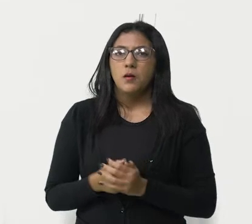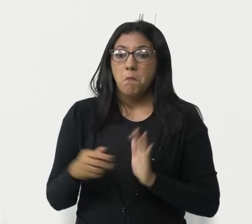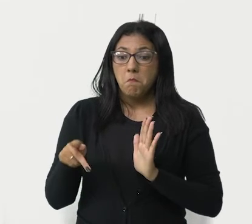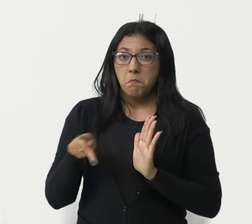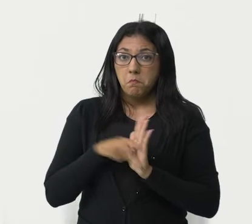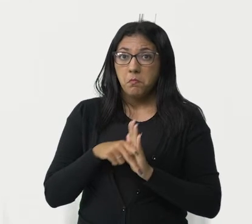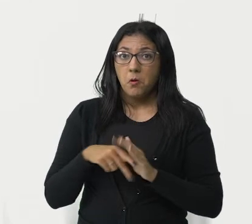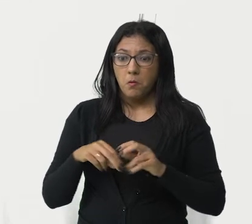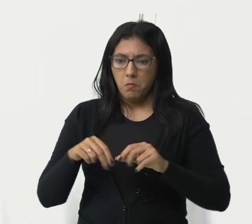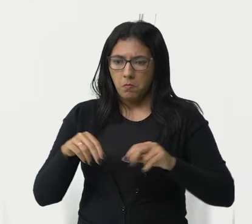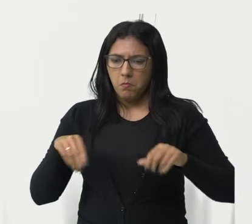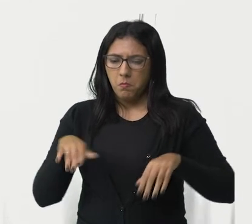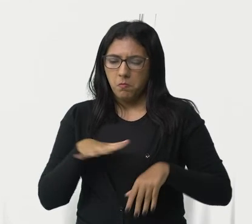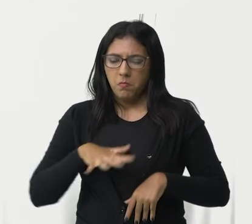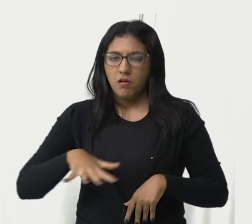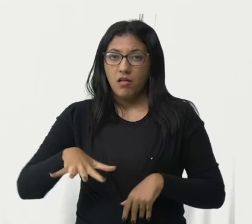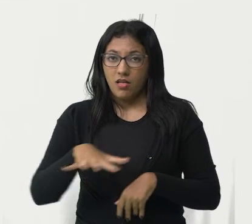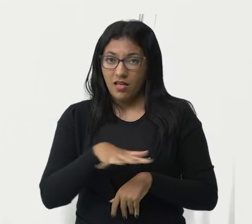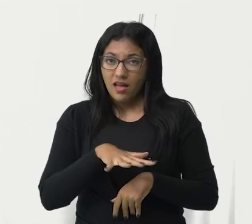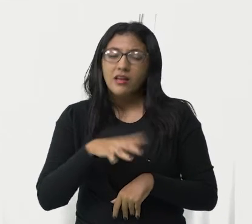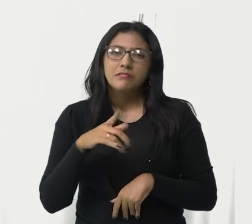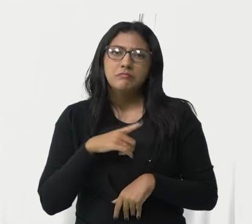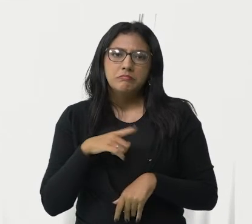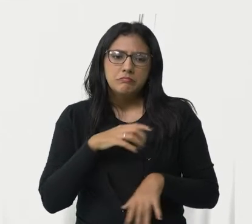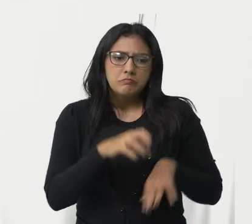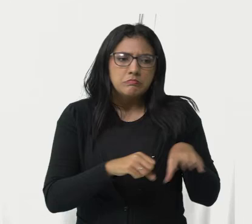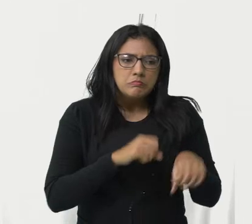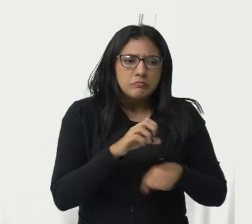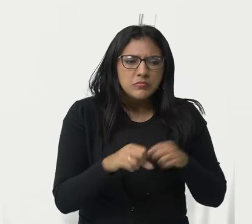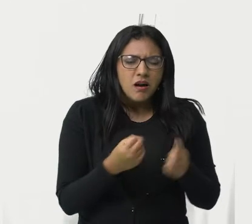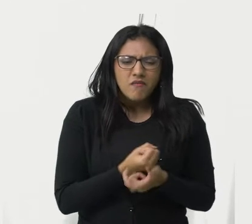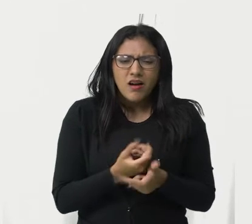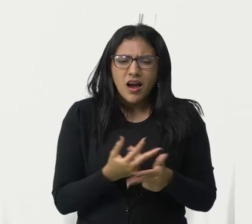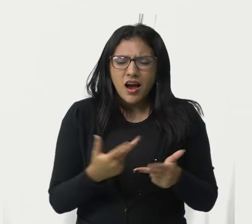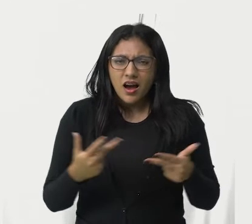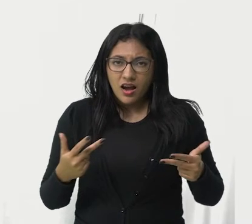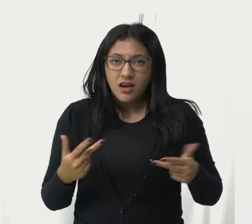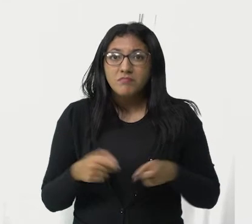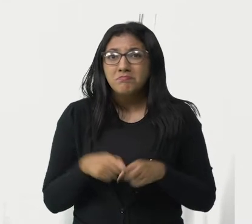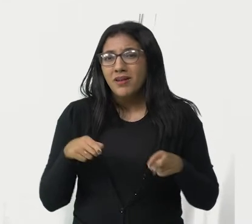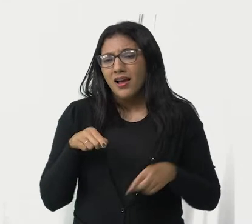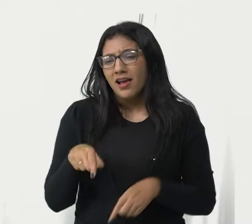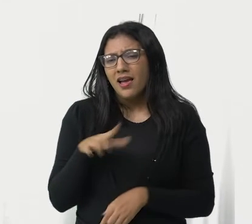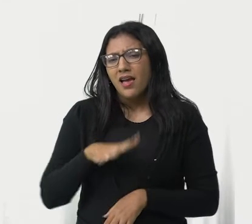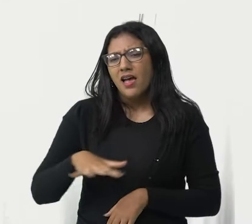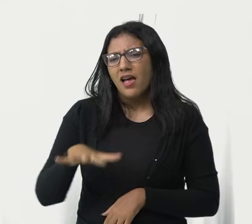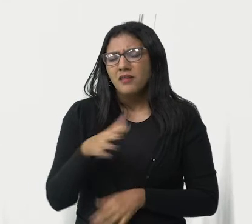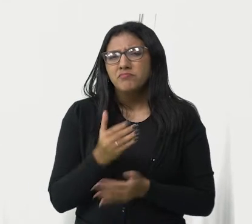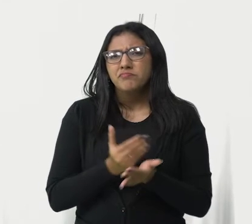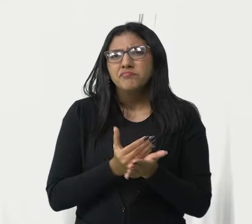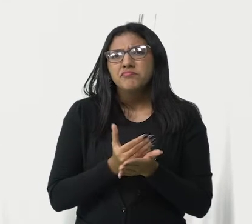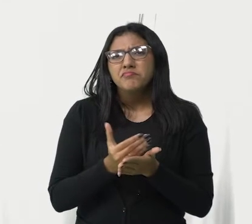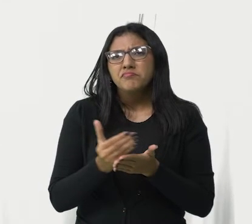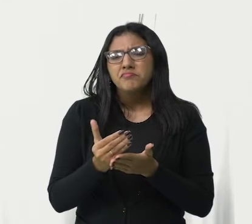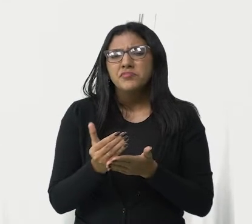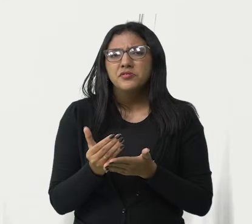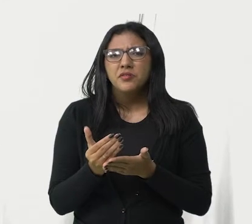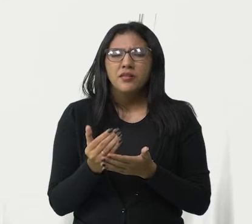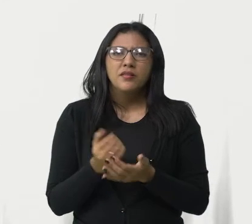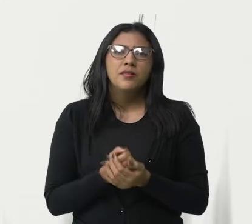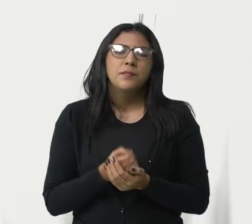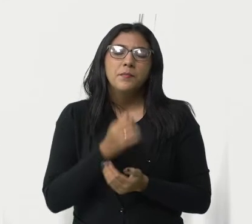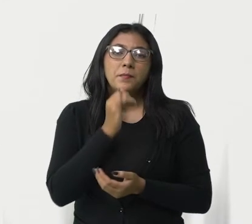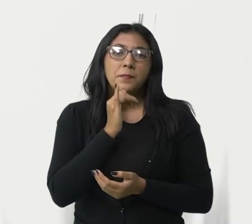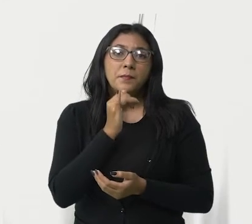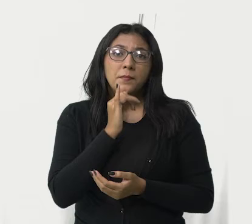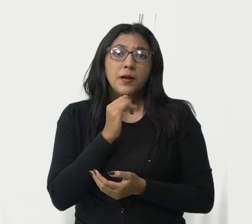começa realmente a explorar, de modo que essas terras ocupadas por Portugal, gente, começaram realmente a